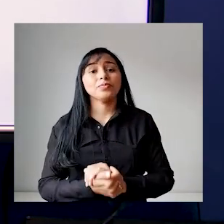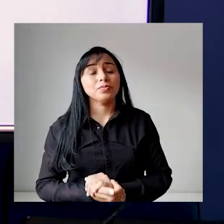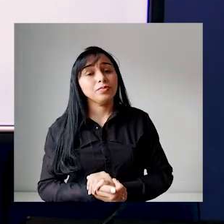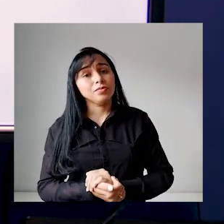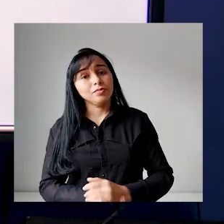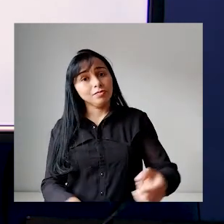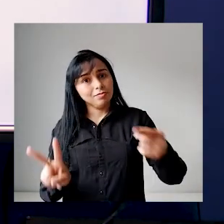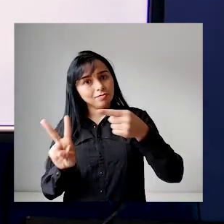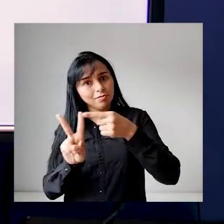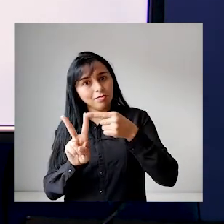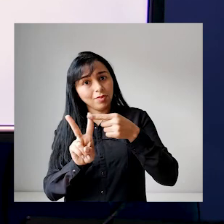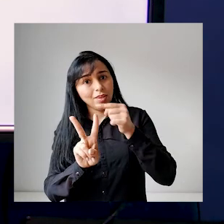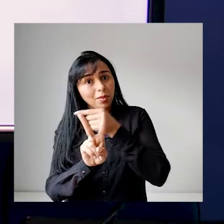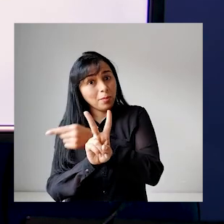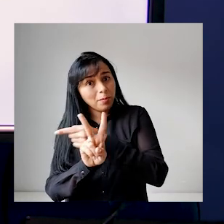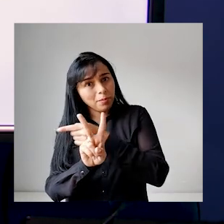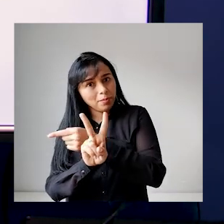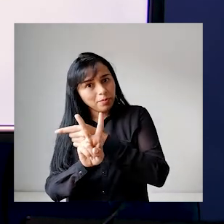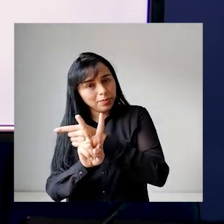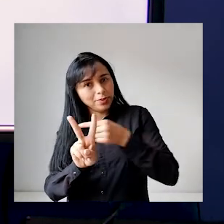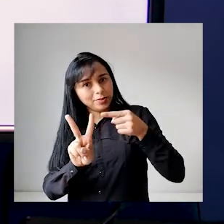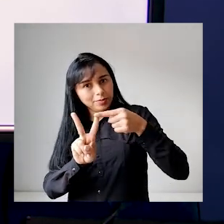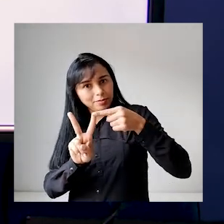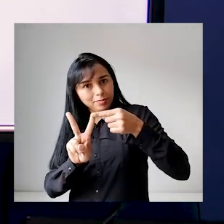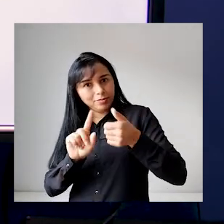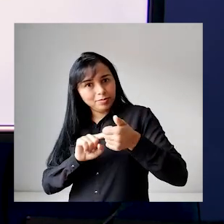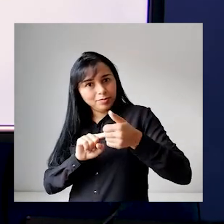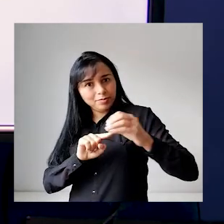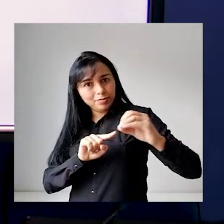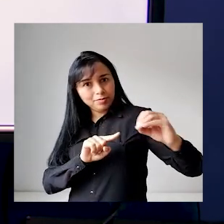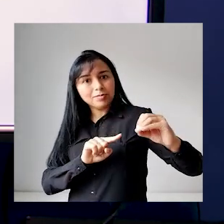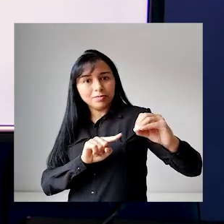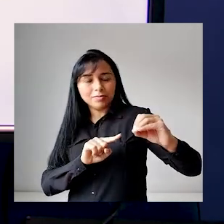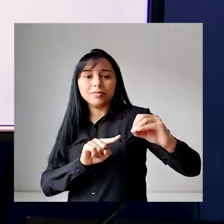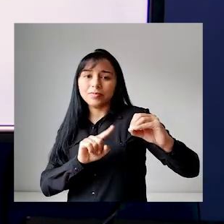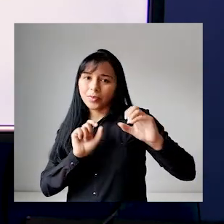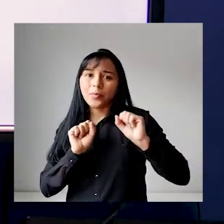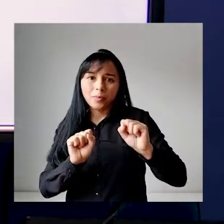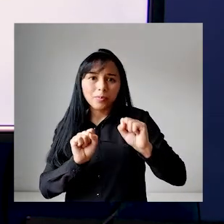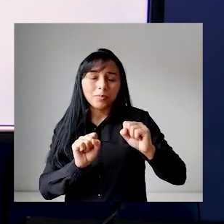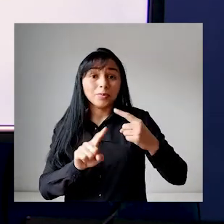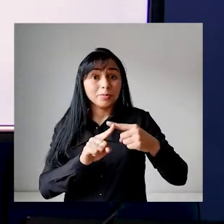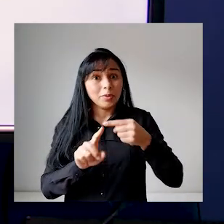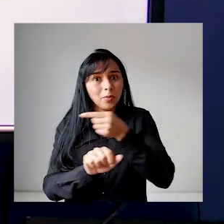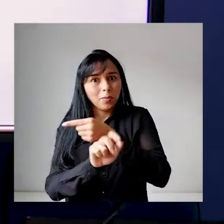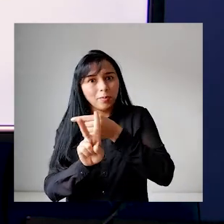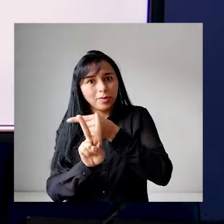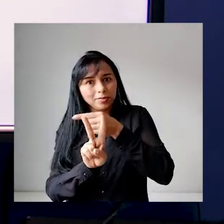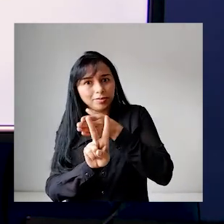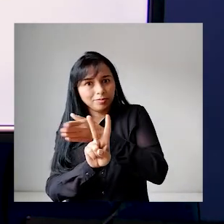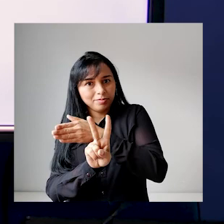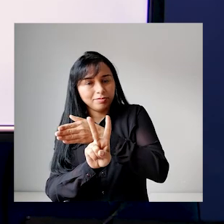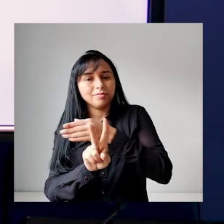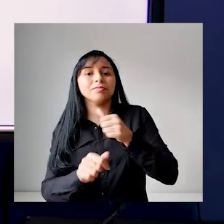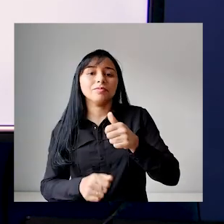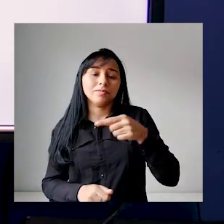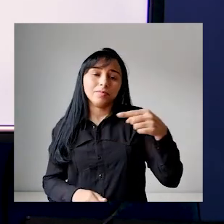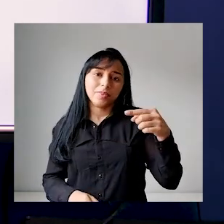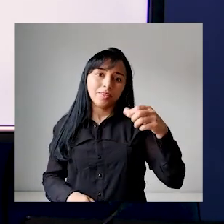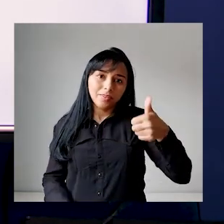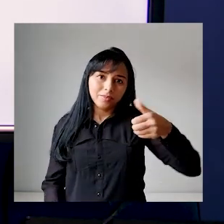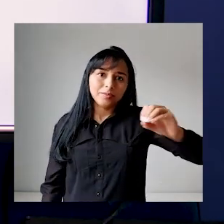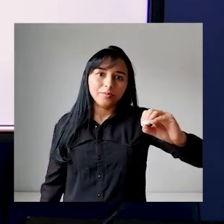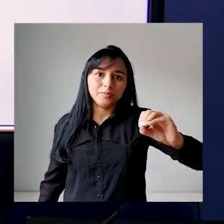de 100 é 10. Como tem um menos do lado de fora, então eu vou repetir esse menos. Logo, menos raiz de 10.